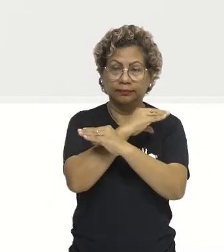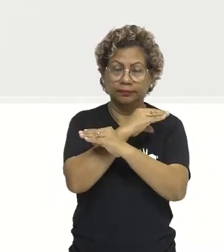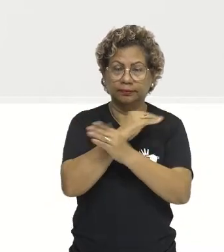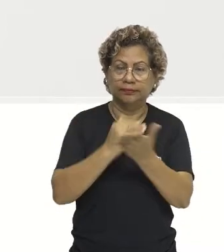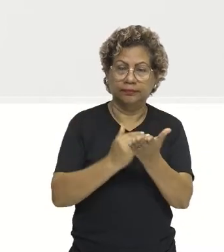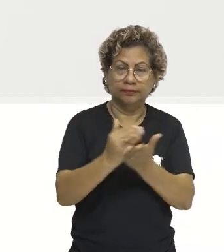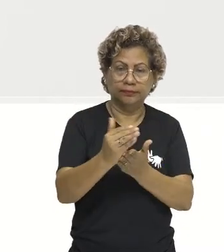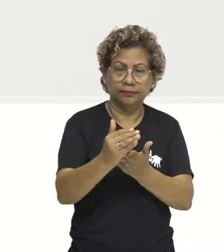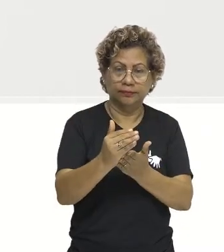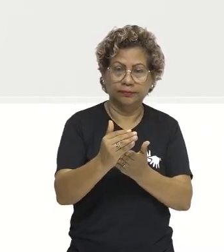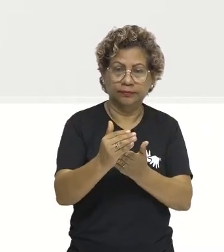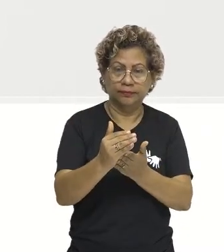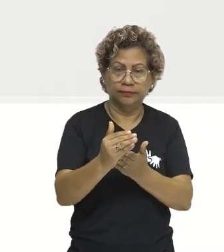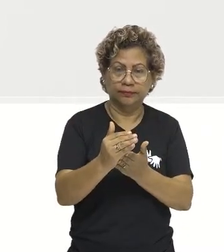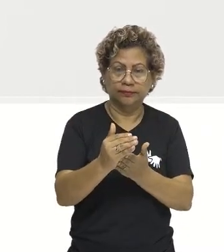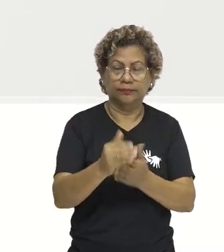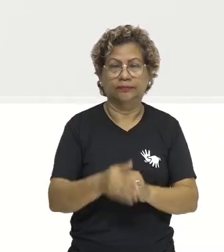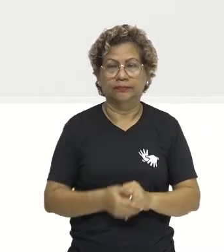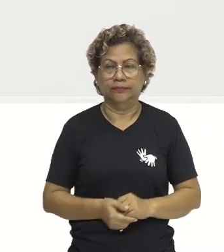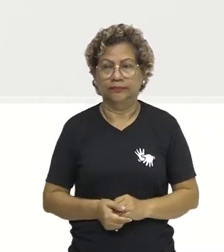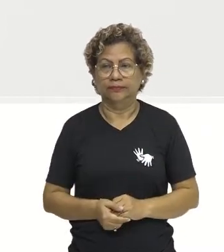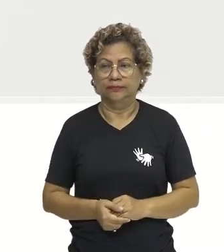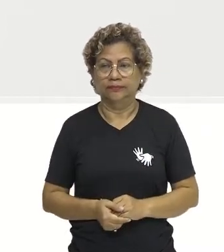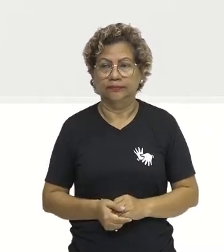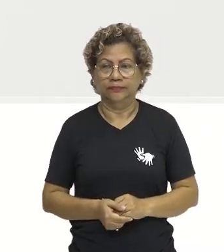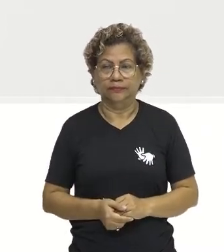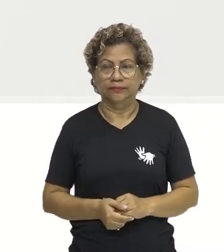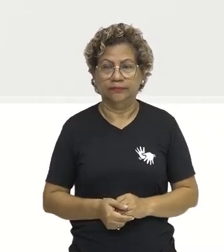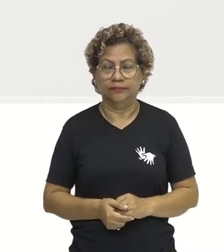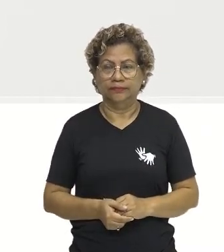aqui, a temperatura inicial,